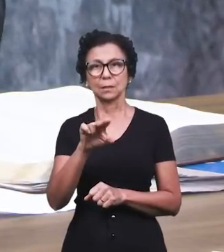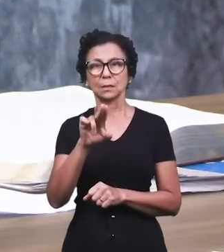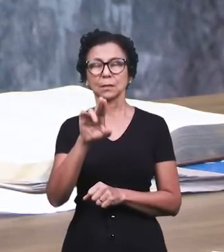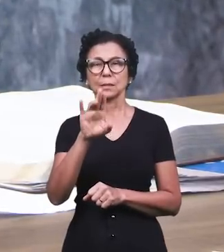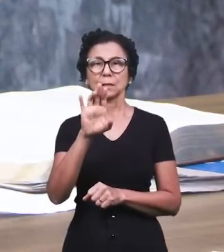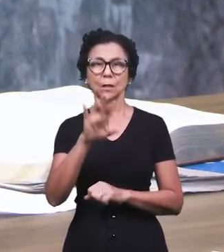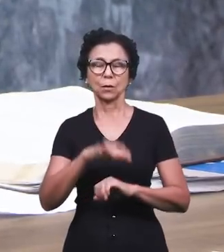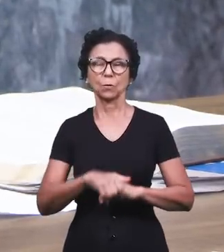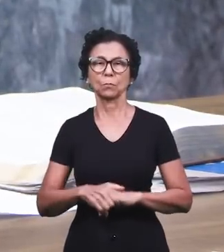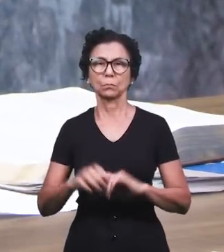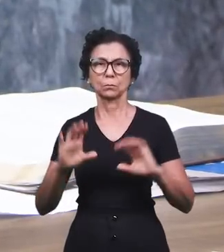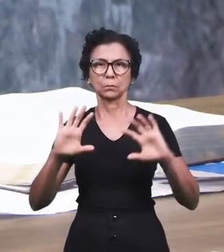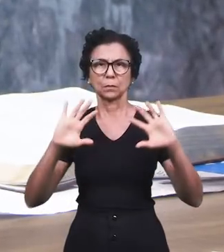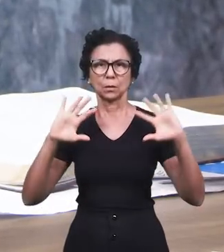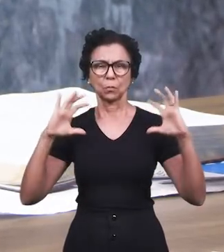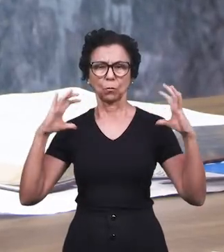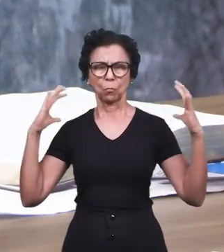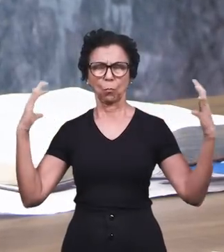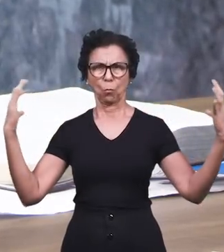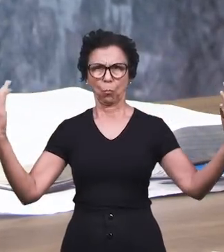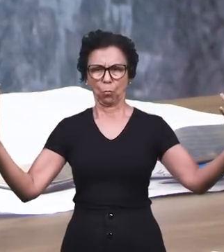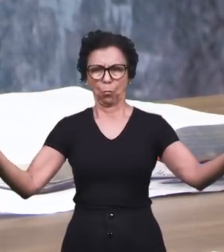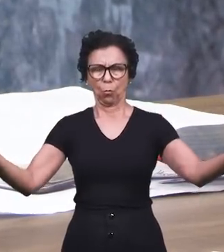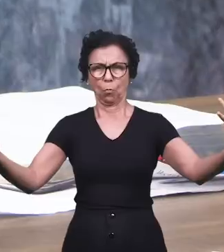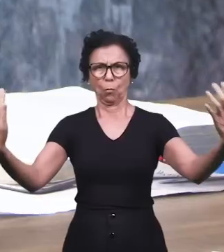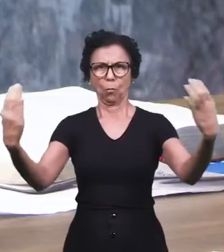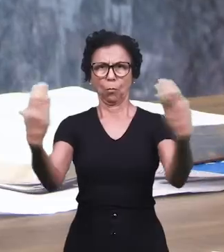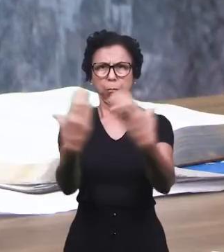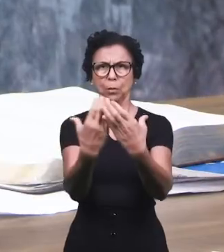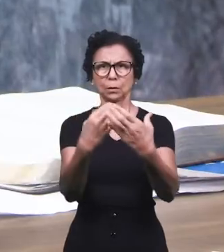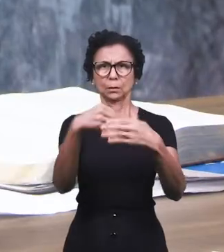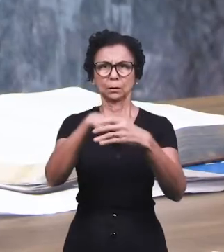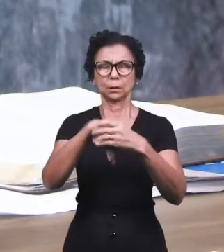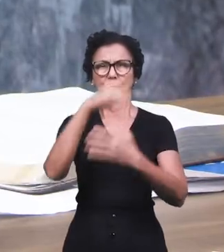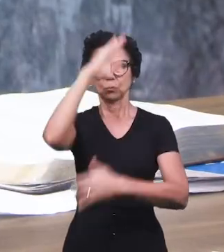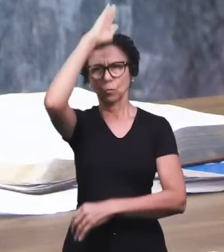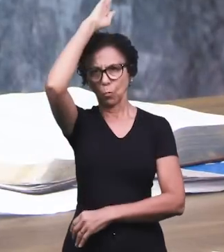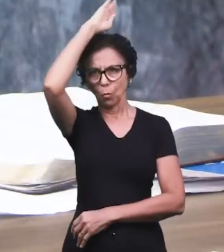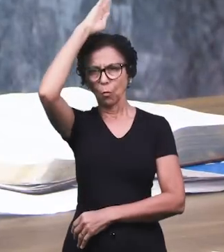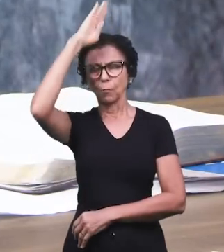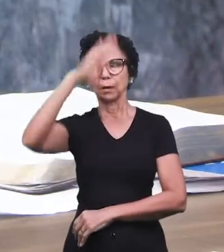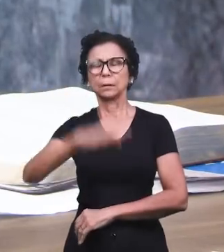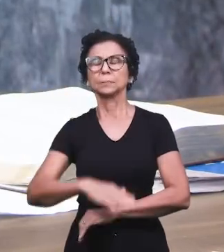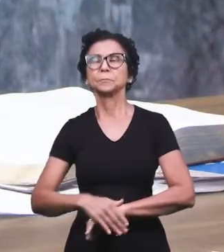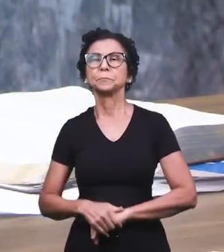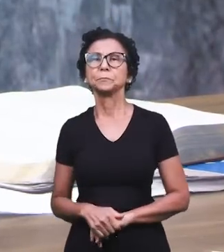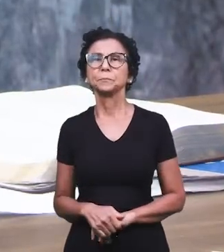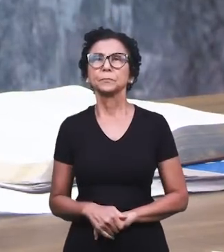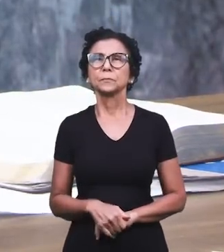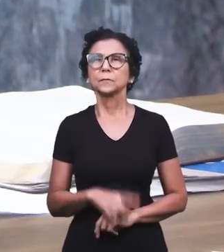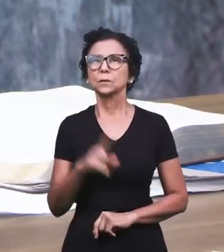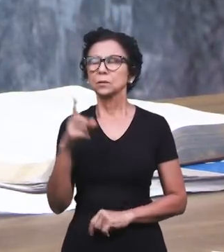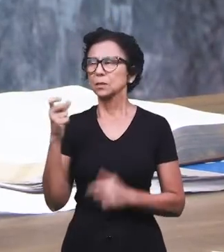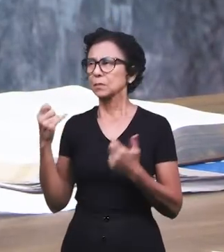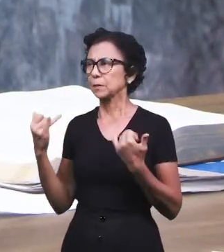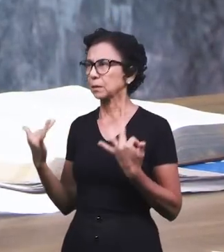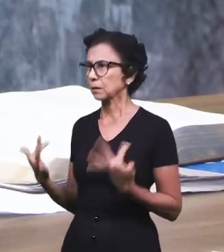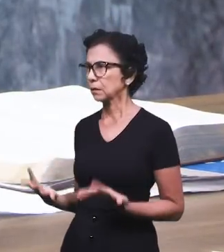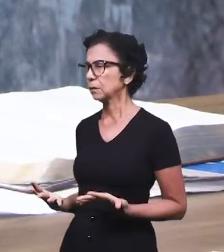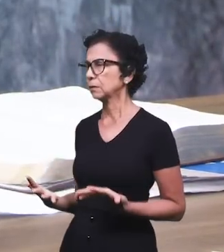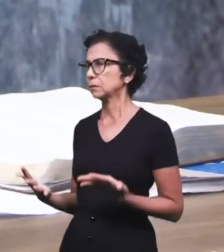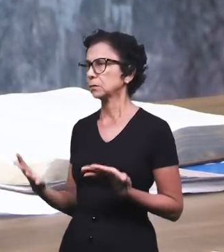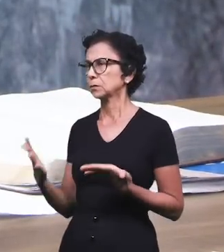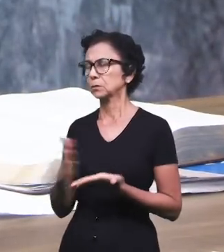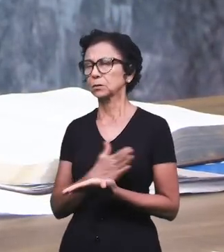símbolo, né, arquitetônico de Roma. E como nós até comentamos, acho que foi no programa anterior, né, sobre os nacionalismos judeus e